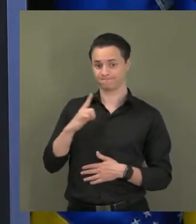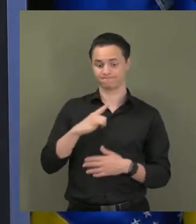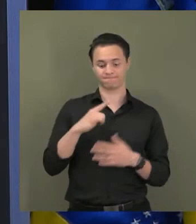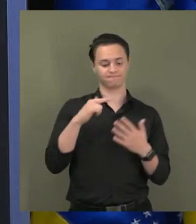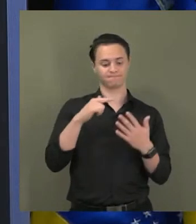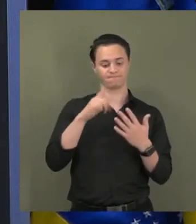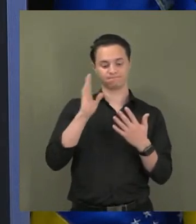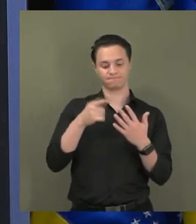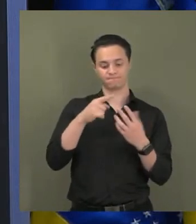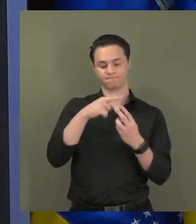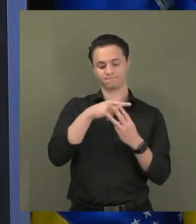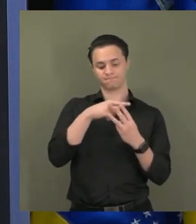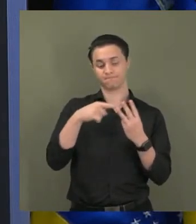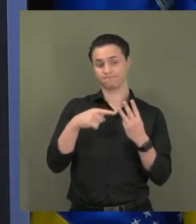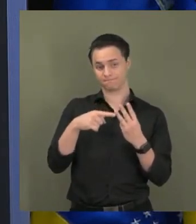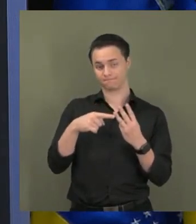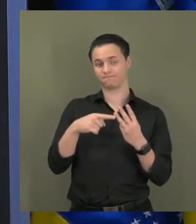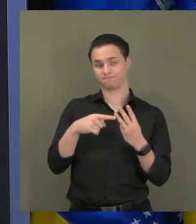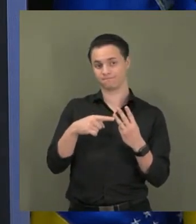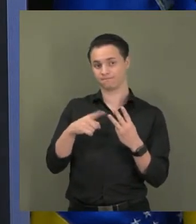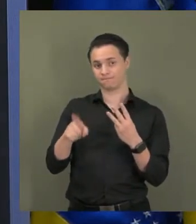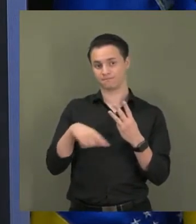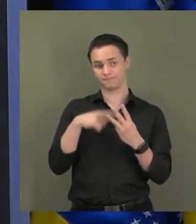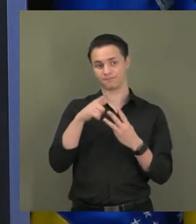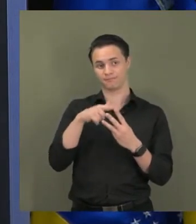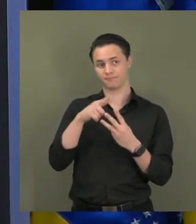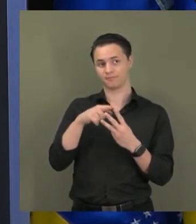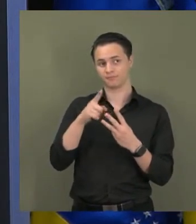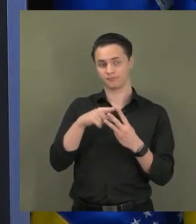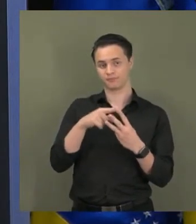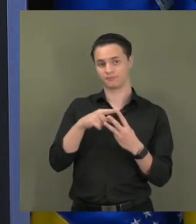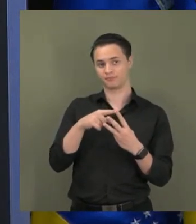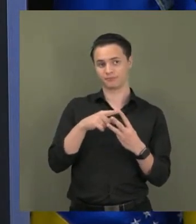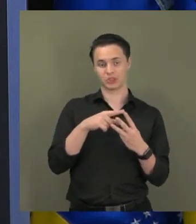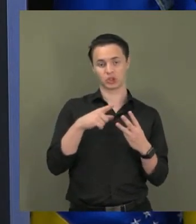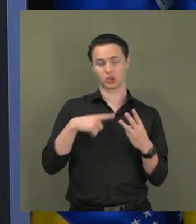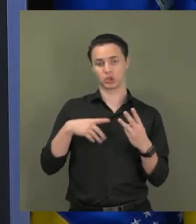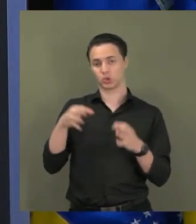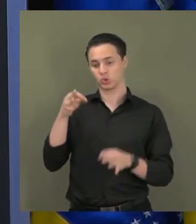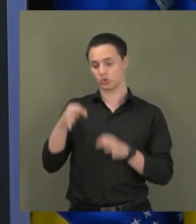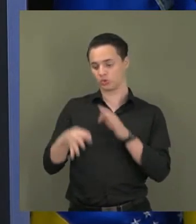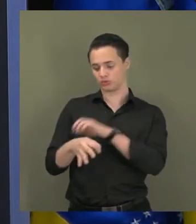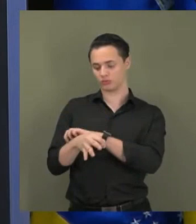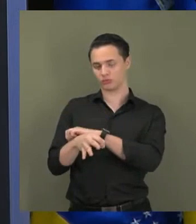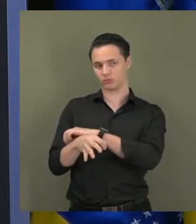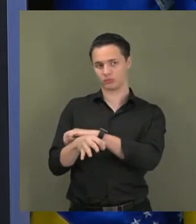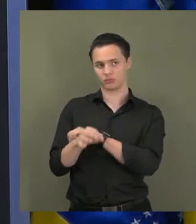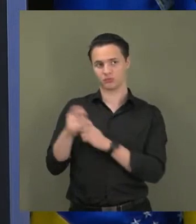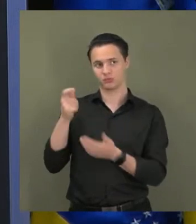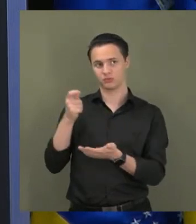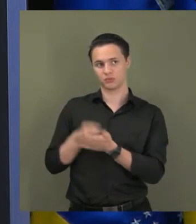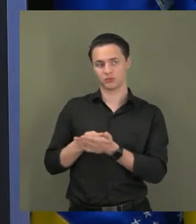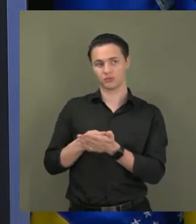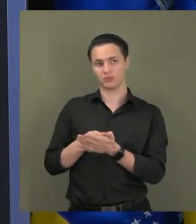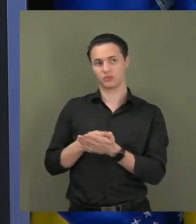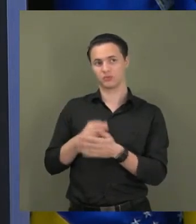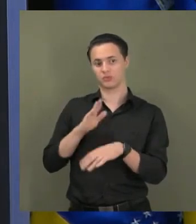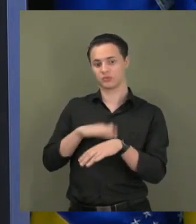3 dessas condições. A primeira, proferir julgamento quando por lei seja